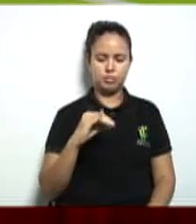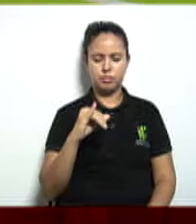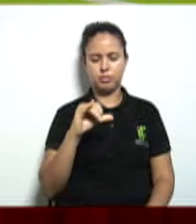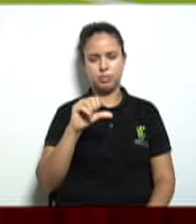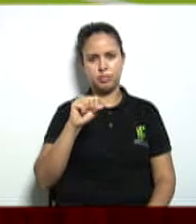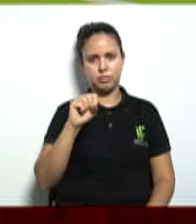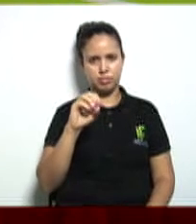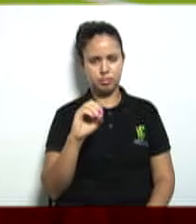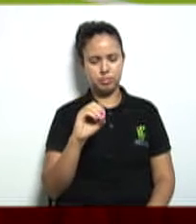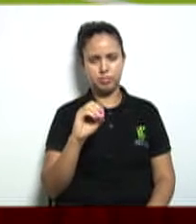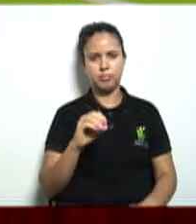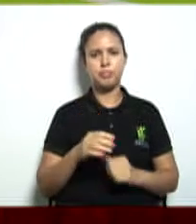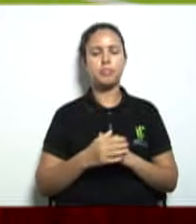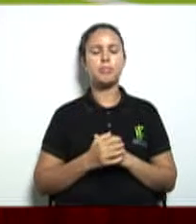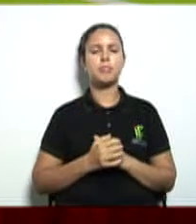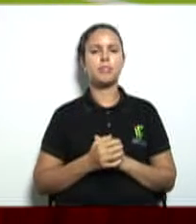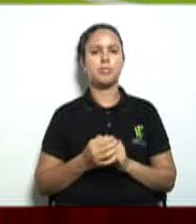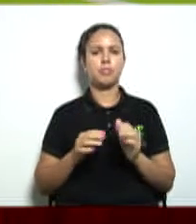Questão número 4.